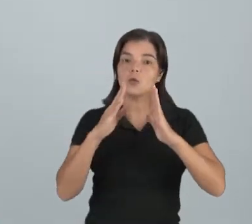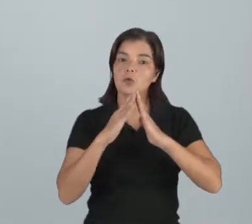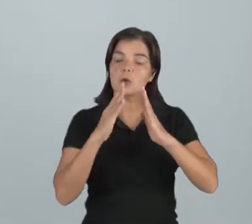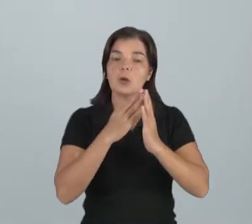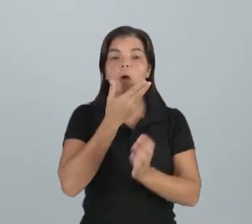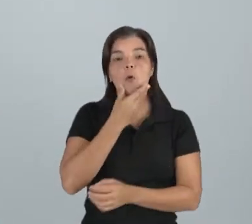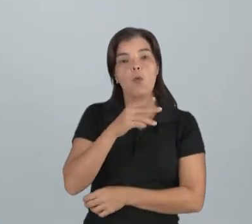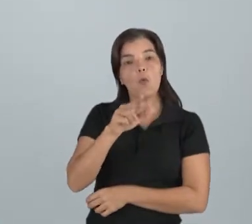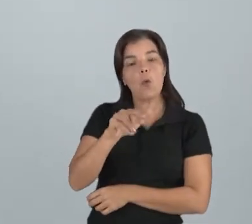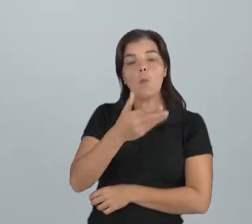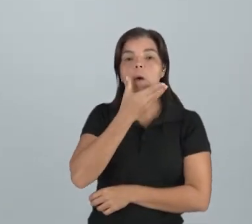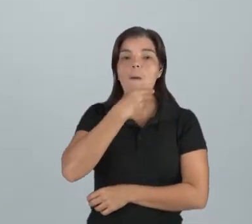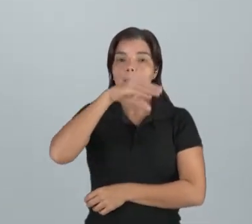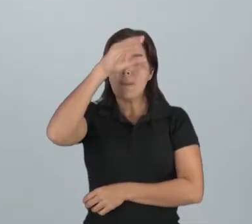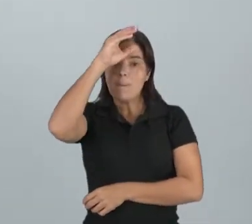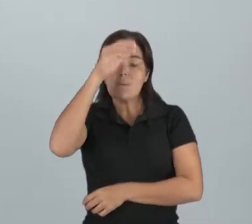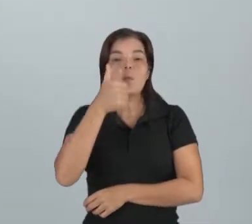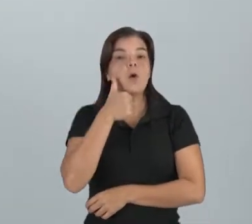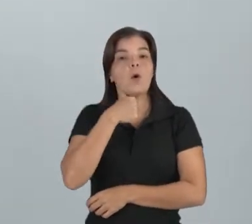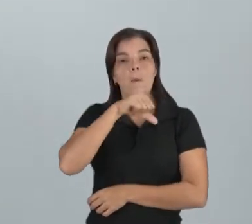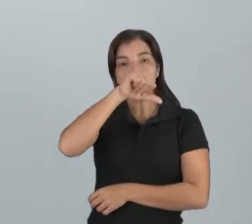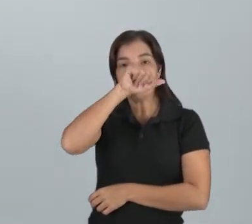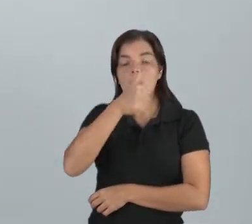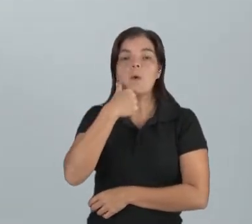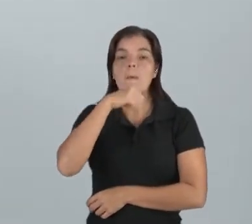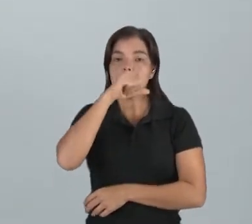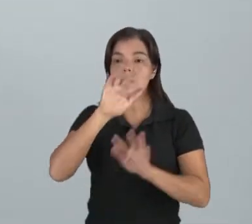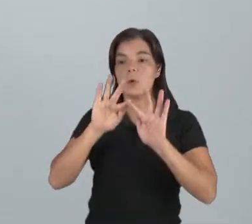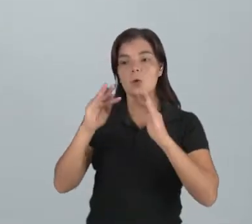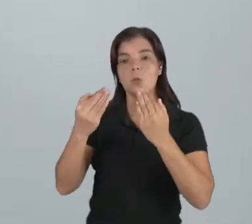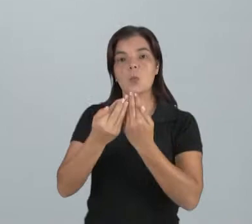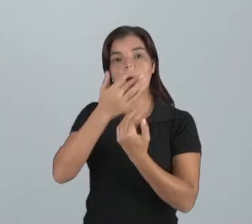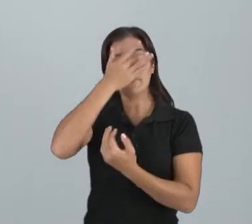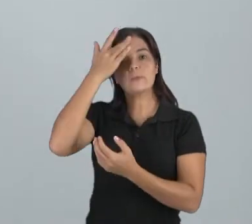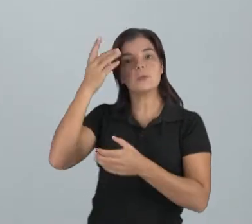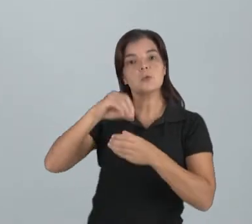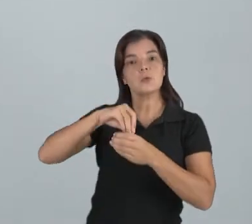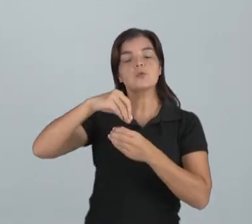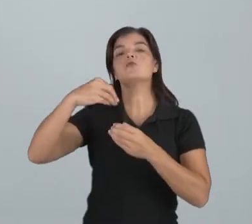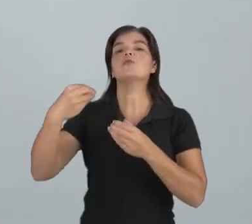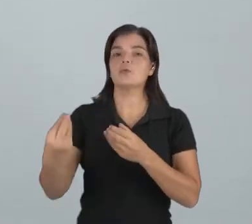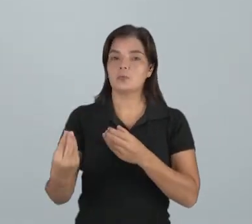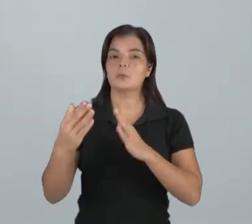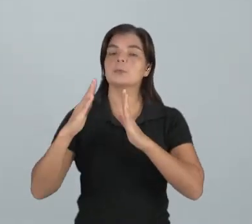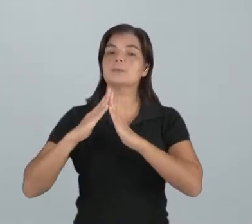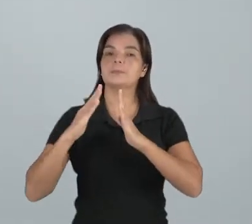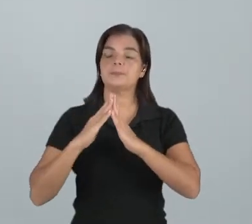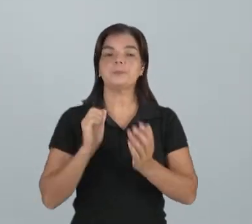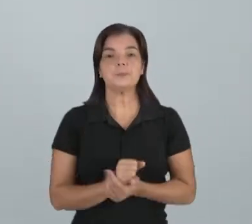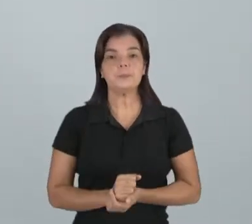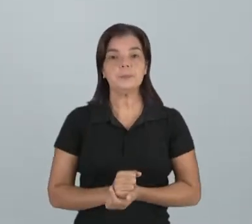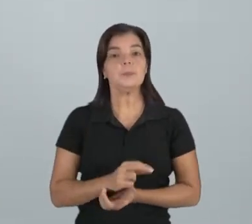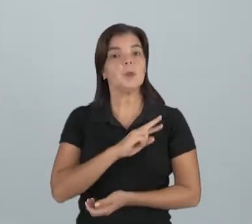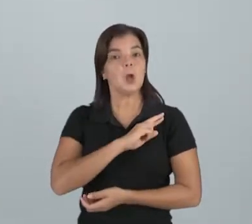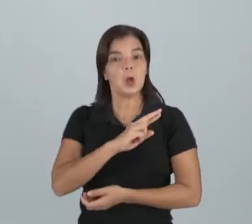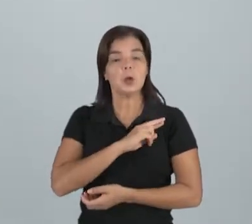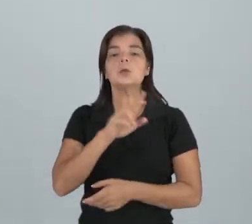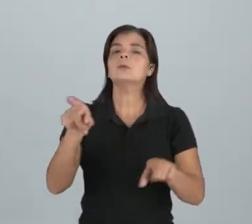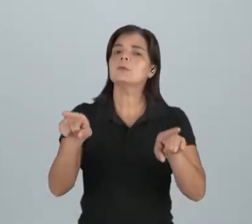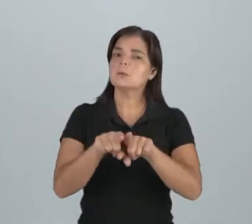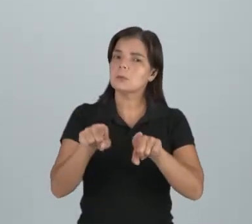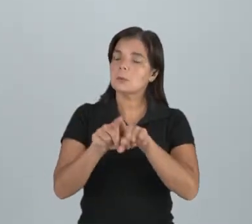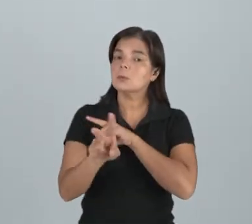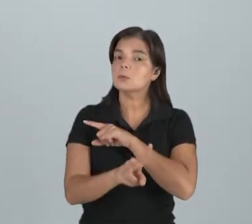irmão, o pai, a mãe, o avô, o familiar, para aprender a respeitar fora de casa. A religião é um valor